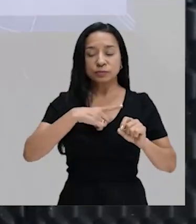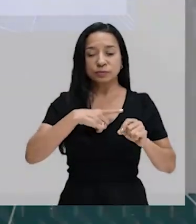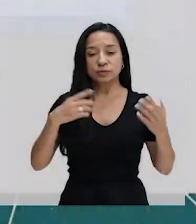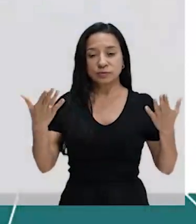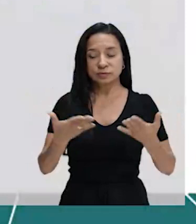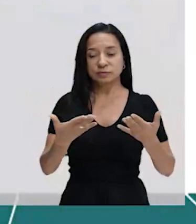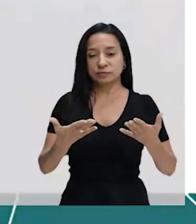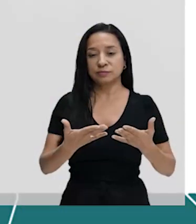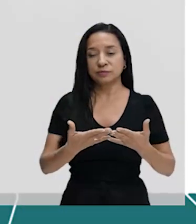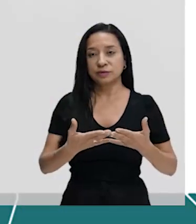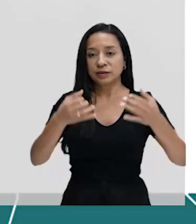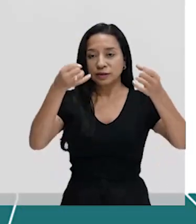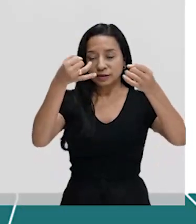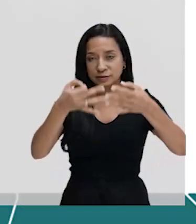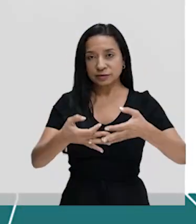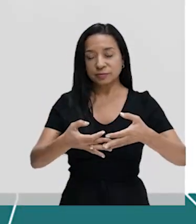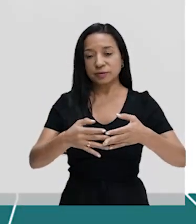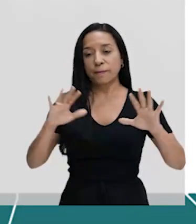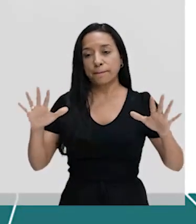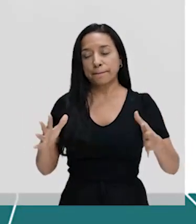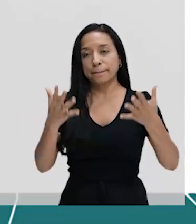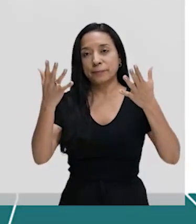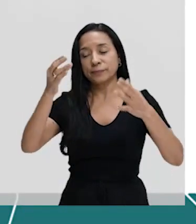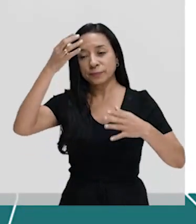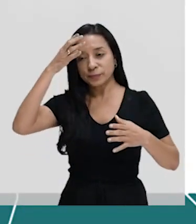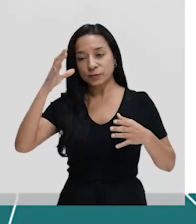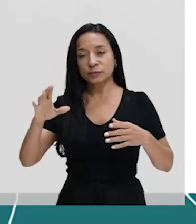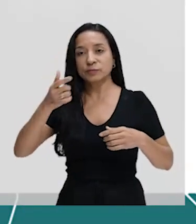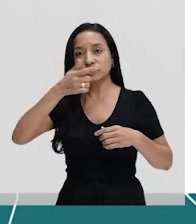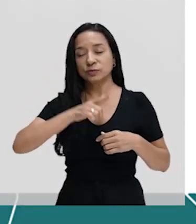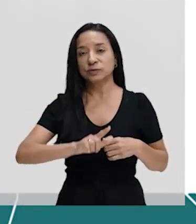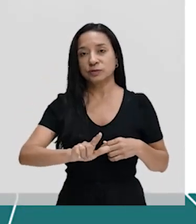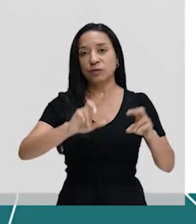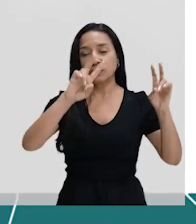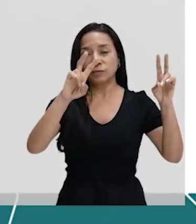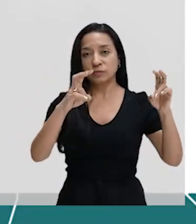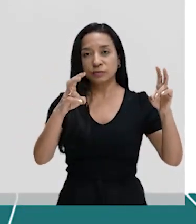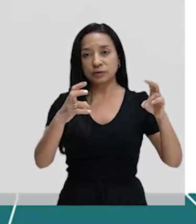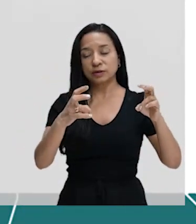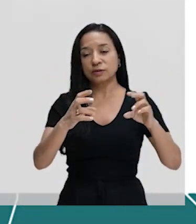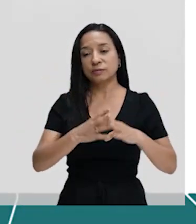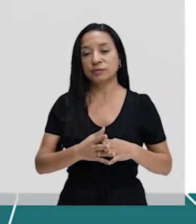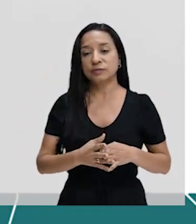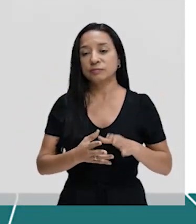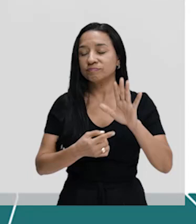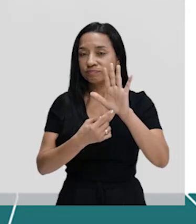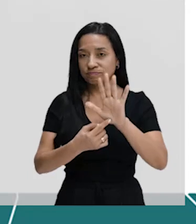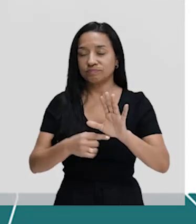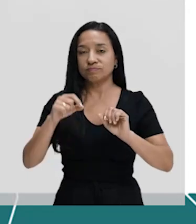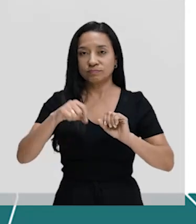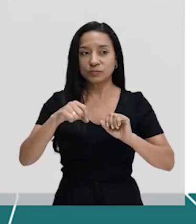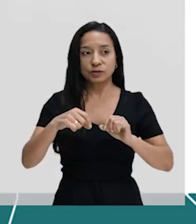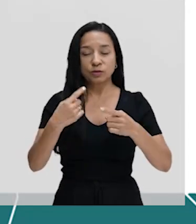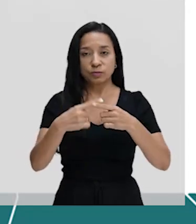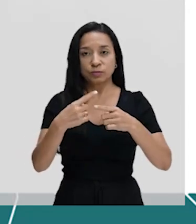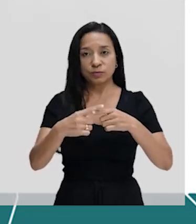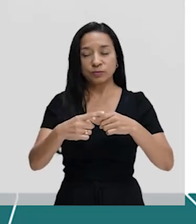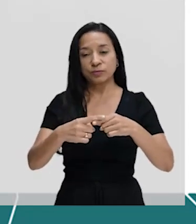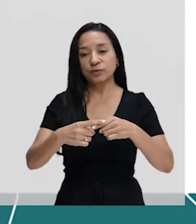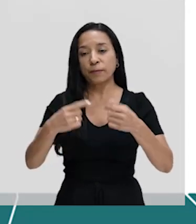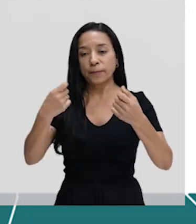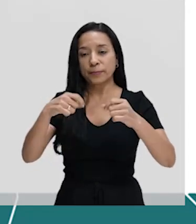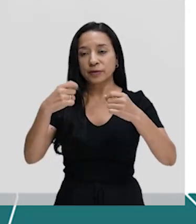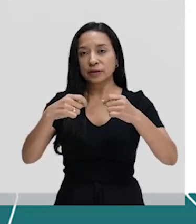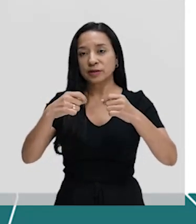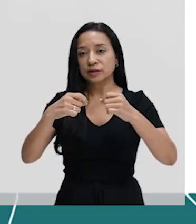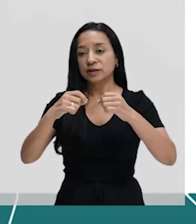falar de manifestações culturais. Novamente, essa temática vindo aqui para vocês, porque vocês precisam aumentar o